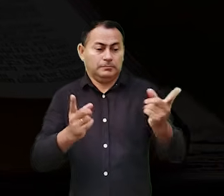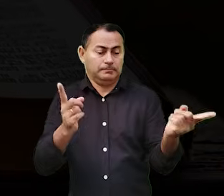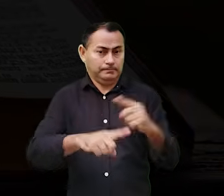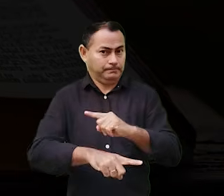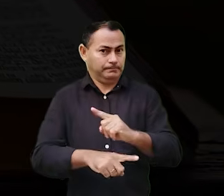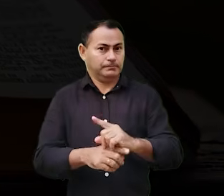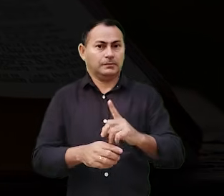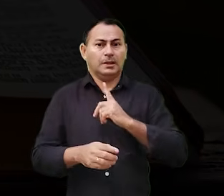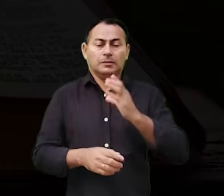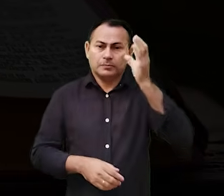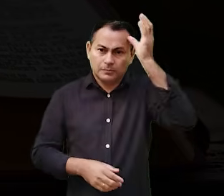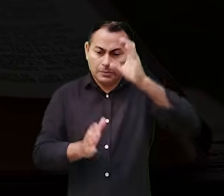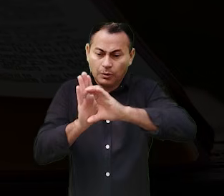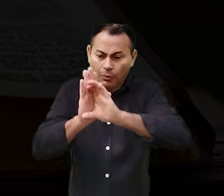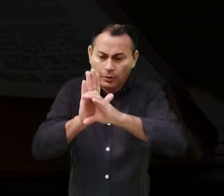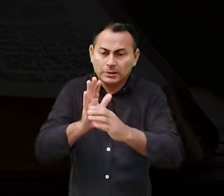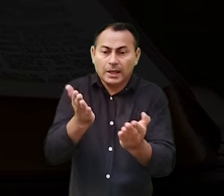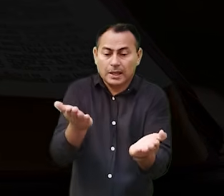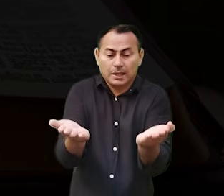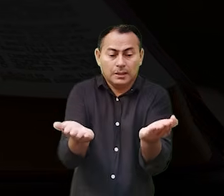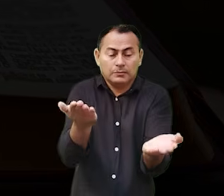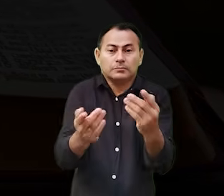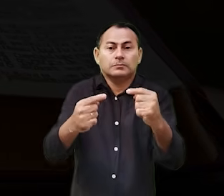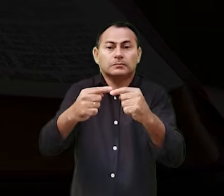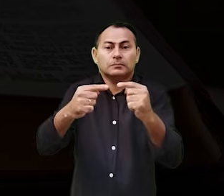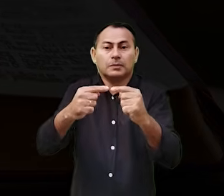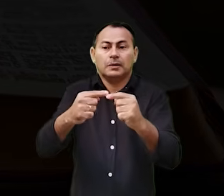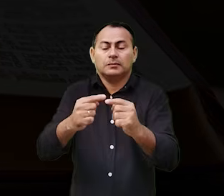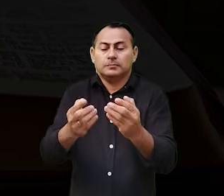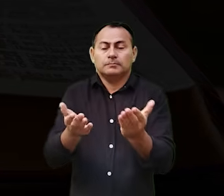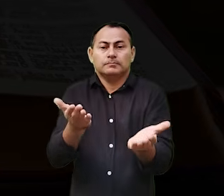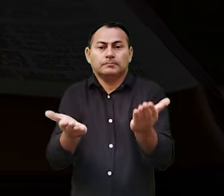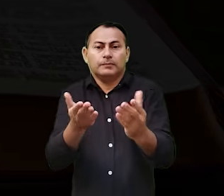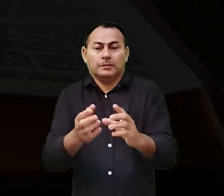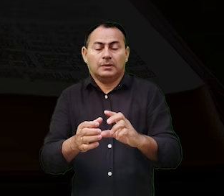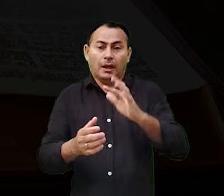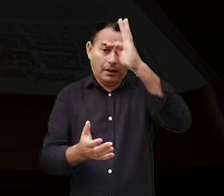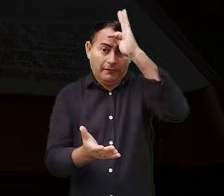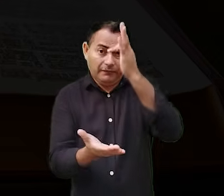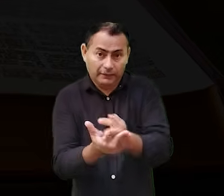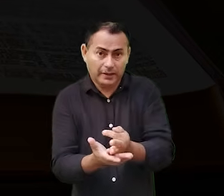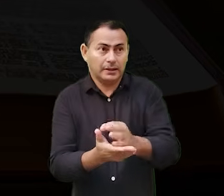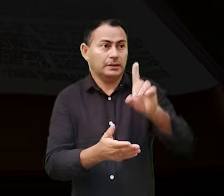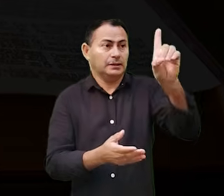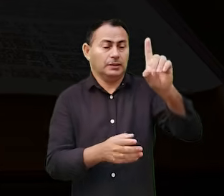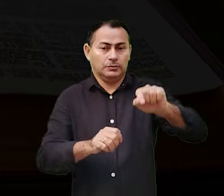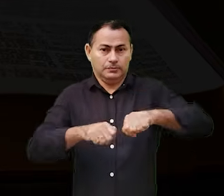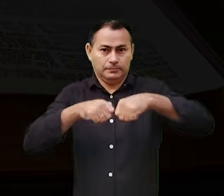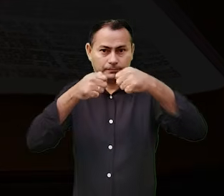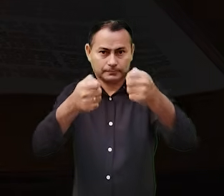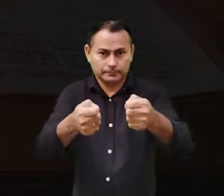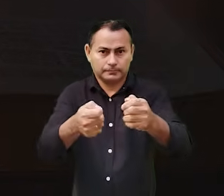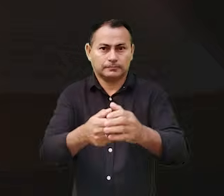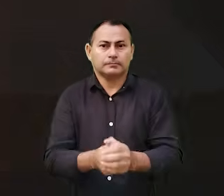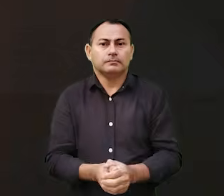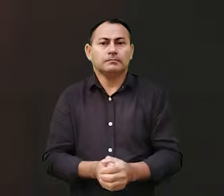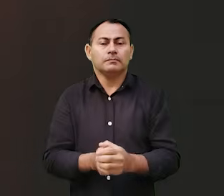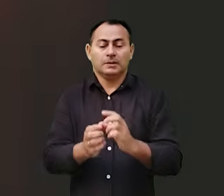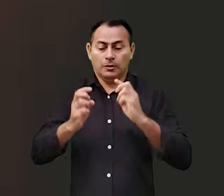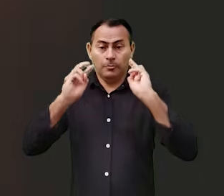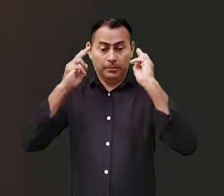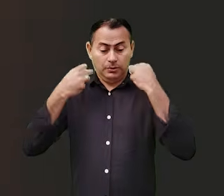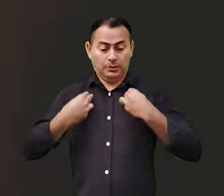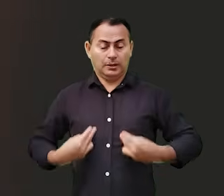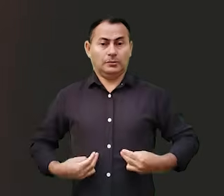mas ao contrário, tenha um conceito equilibrado, de acordo com a medida da fé que Deus lhe concedeu.